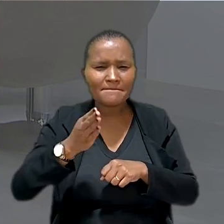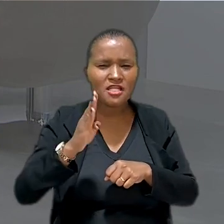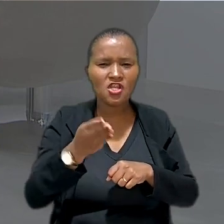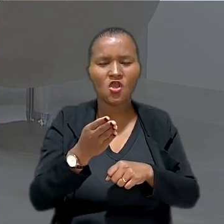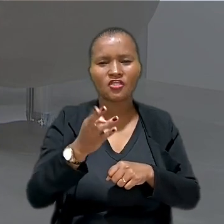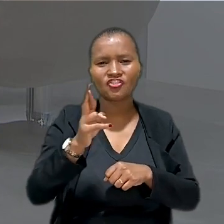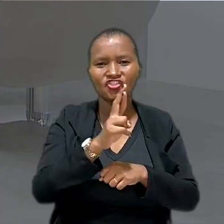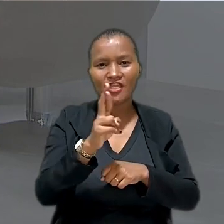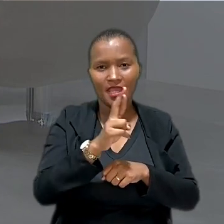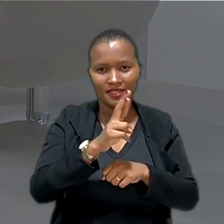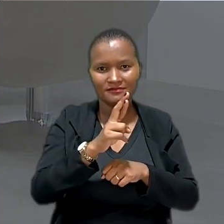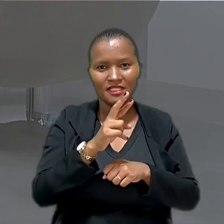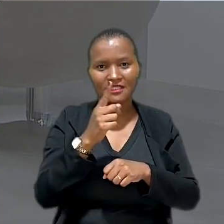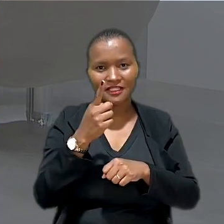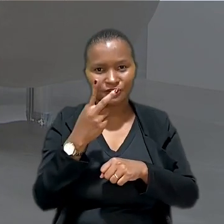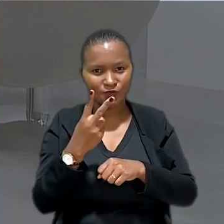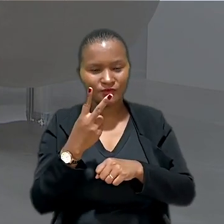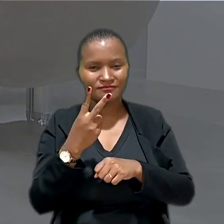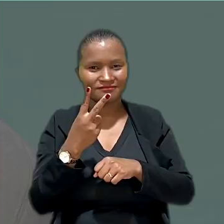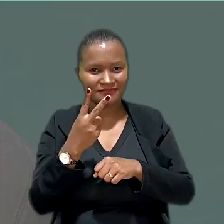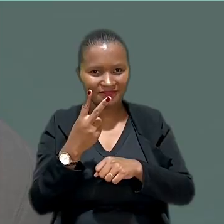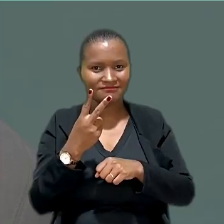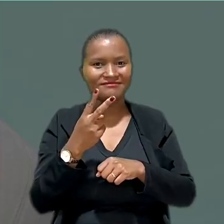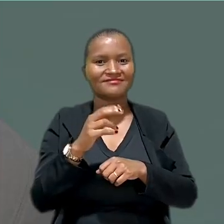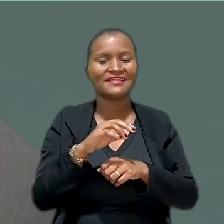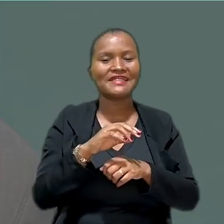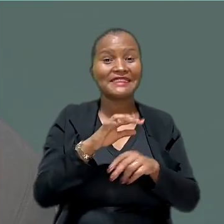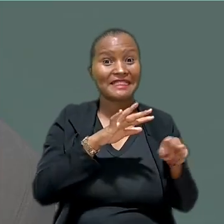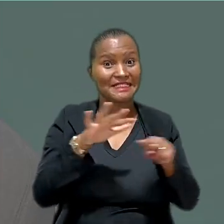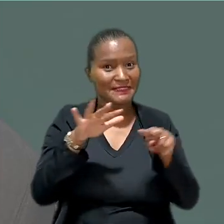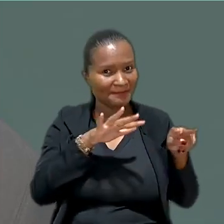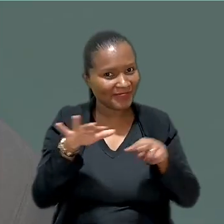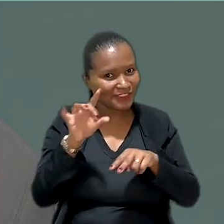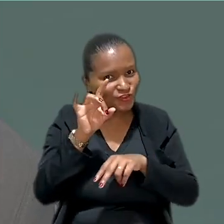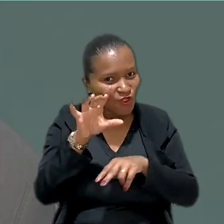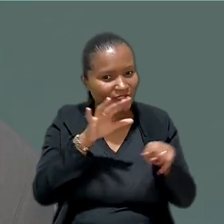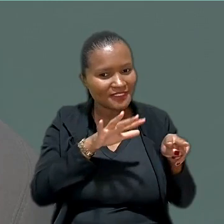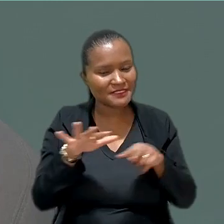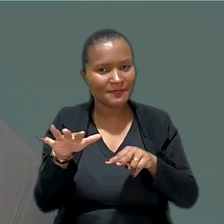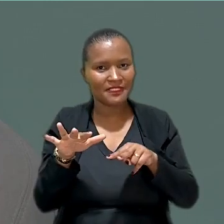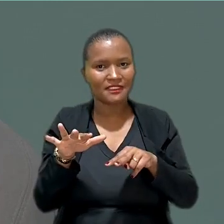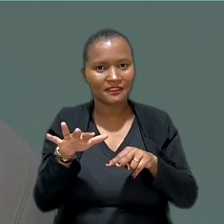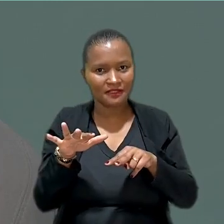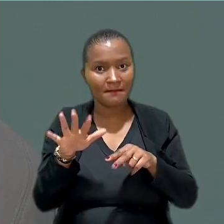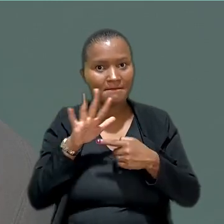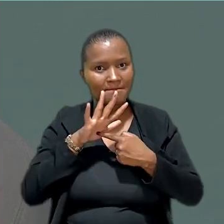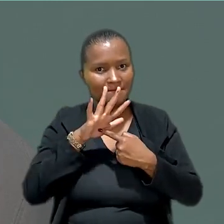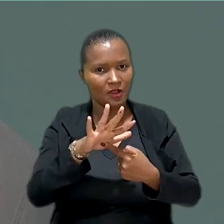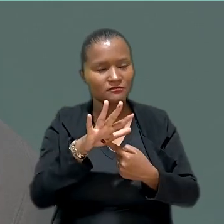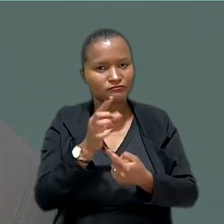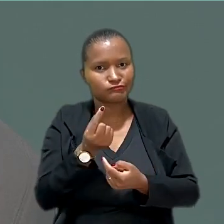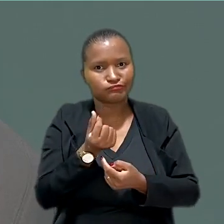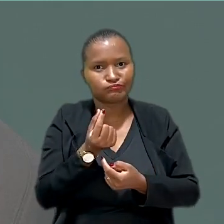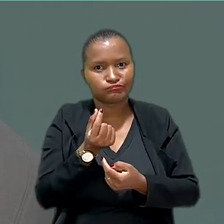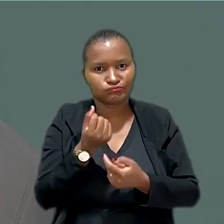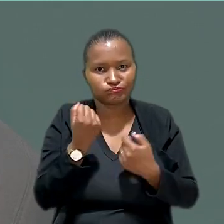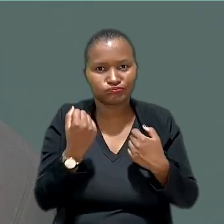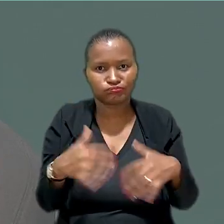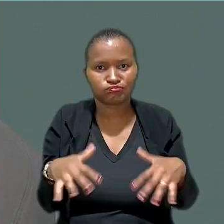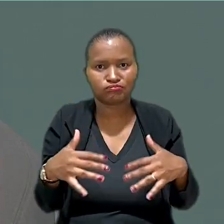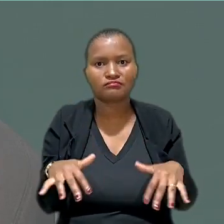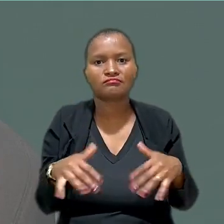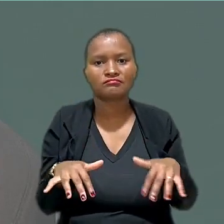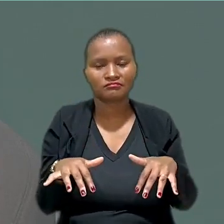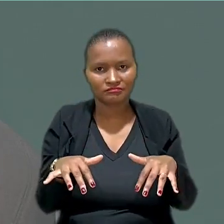de reais nas 12 realizações da semana, só nas semanas. Isso revela uma quantia expressiva que, veja,